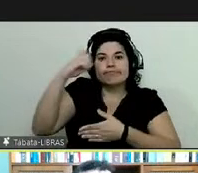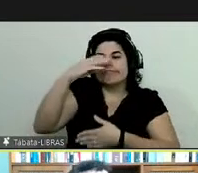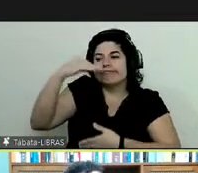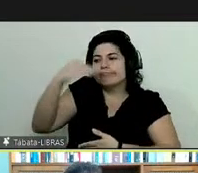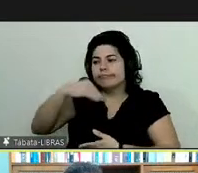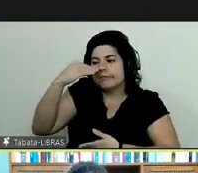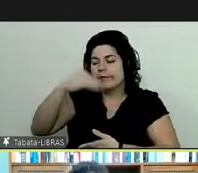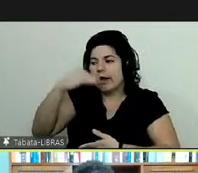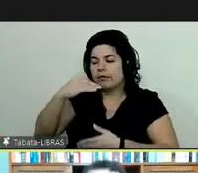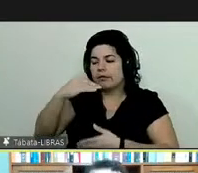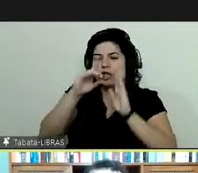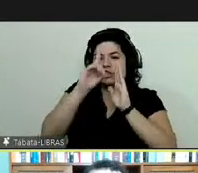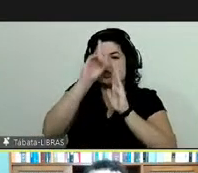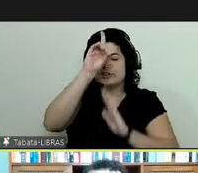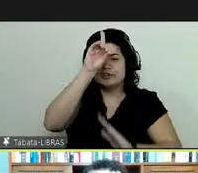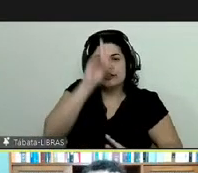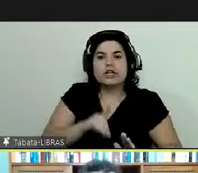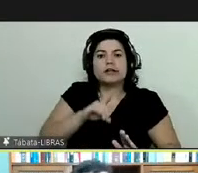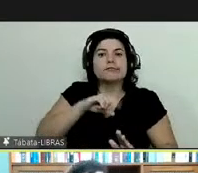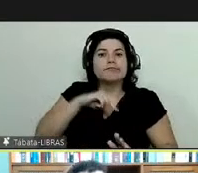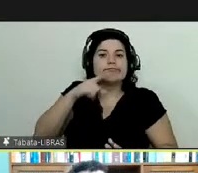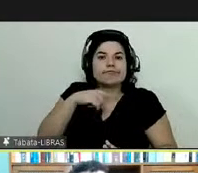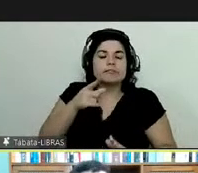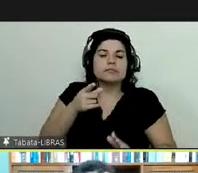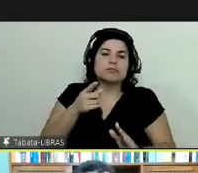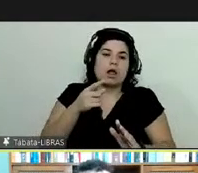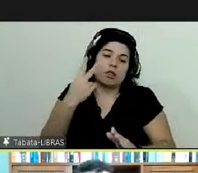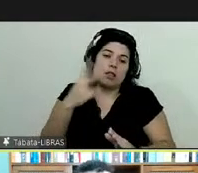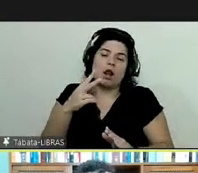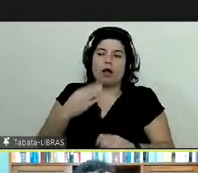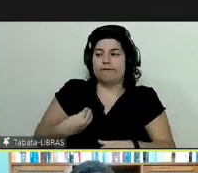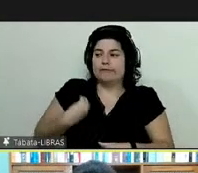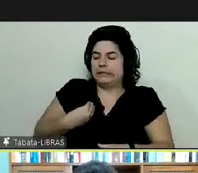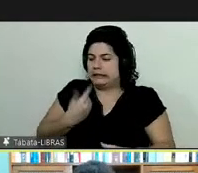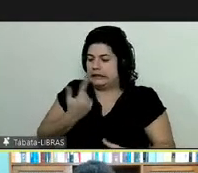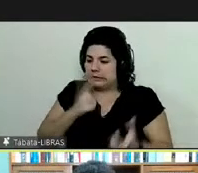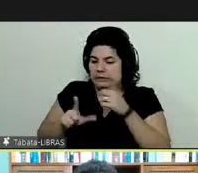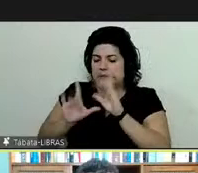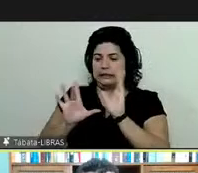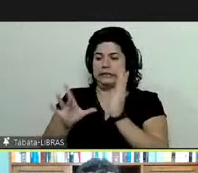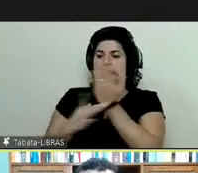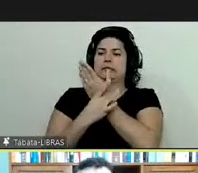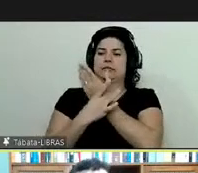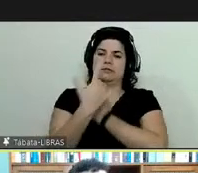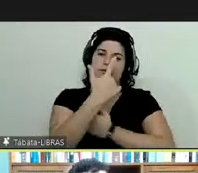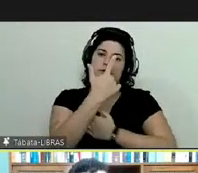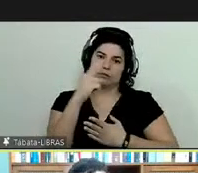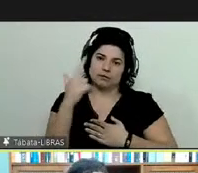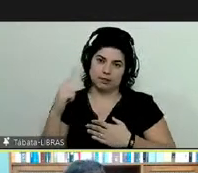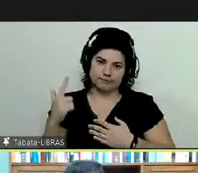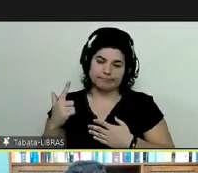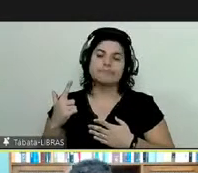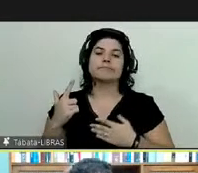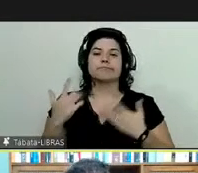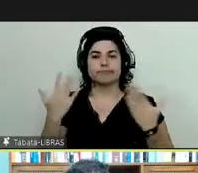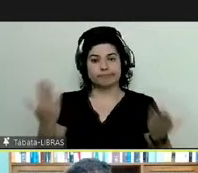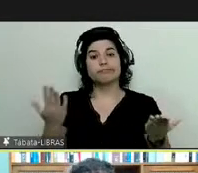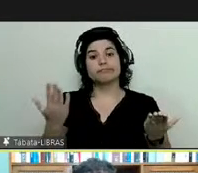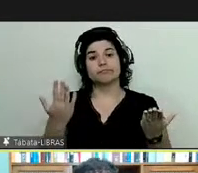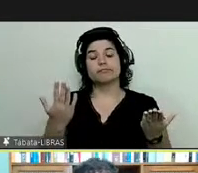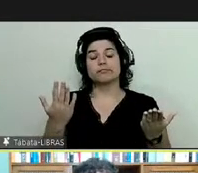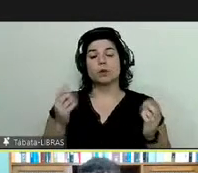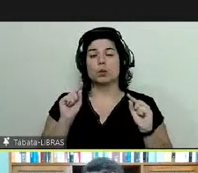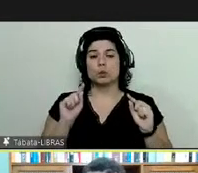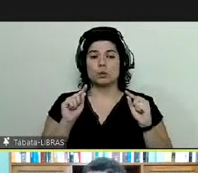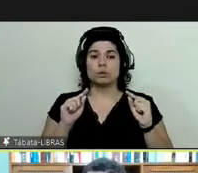frágeis elas não tem seus direitos garantidos elas não teriam suas próprias condições de vida garante a proposição de vida garantida Então